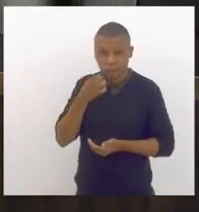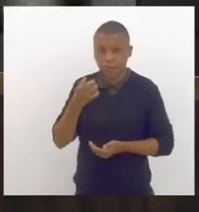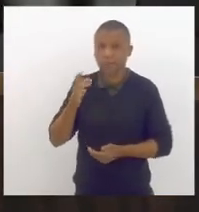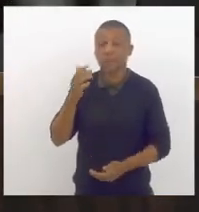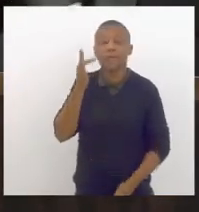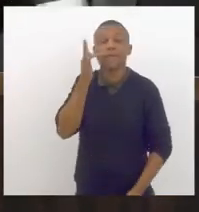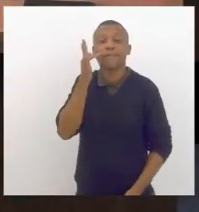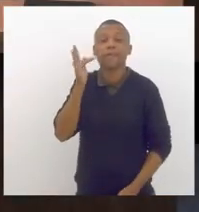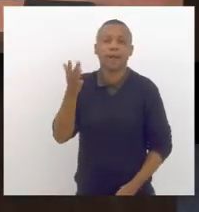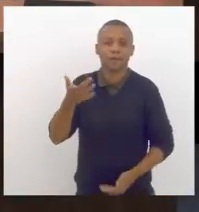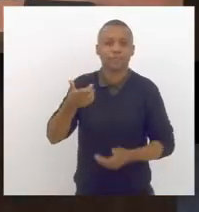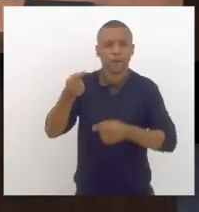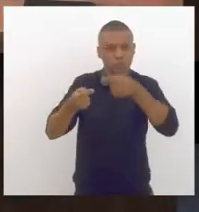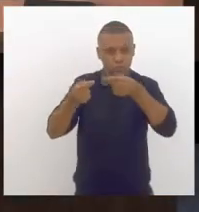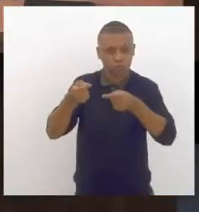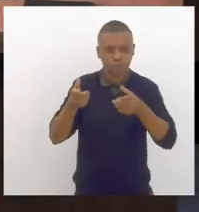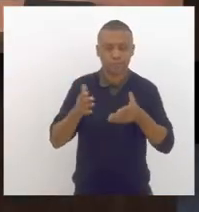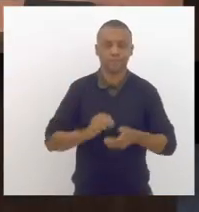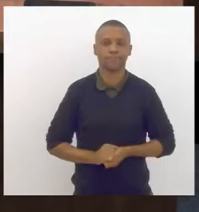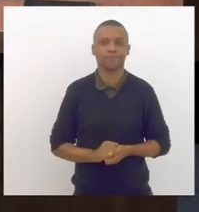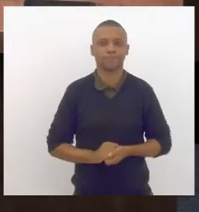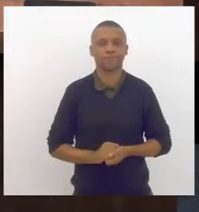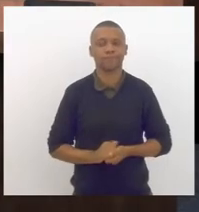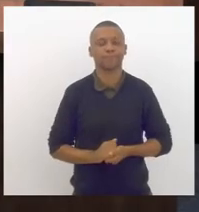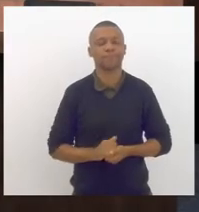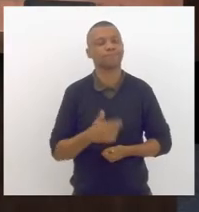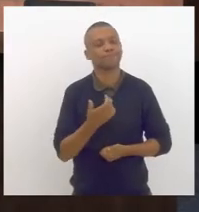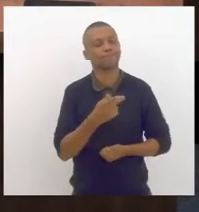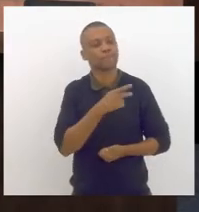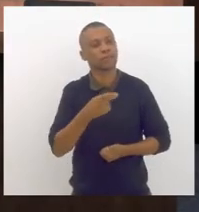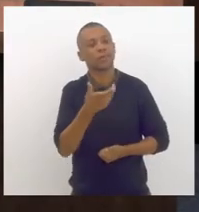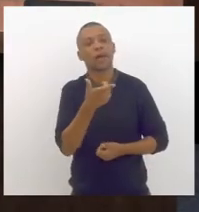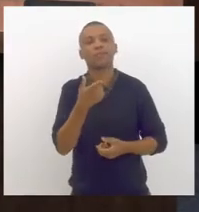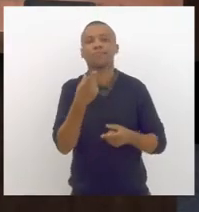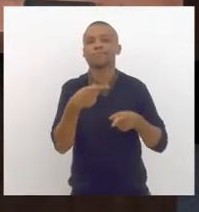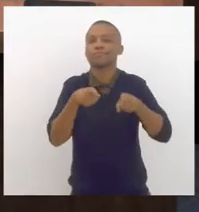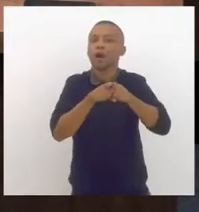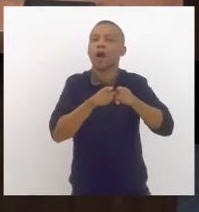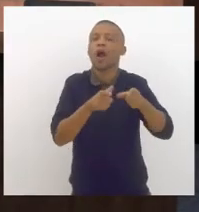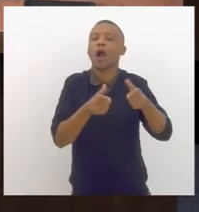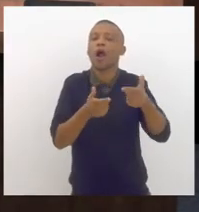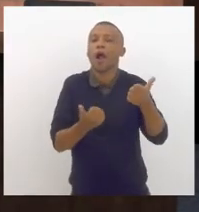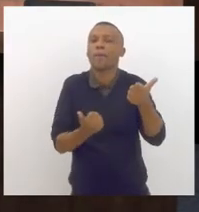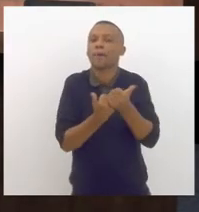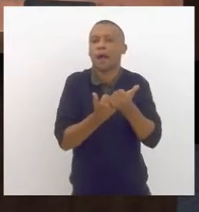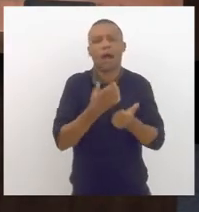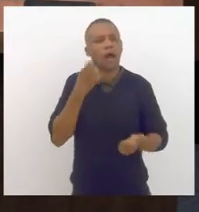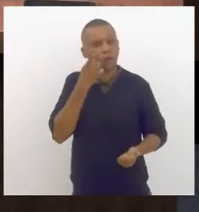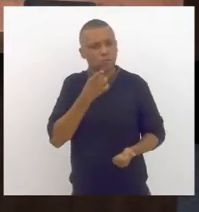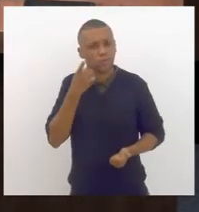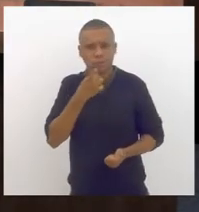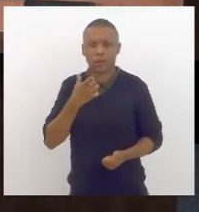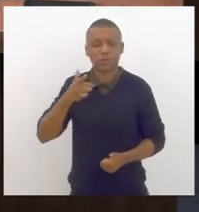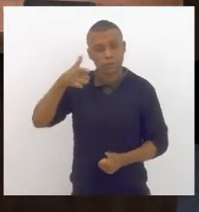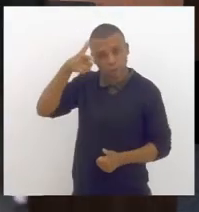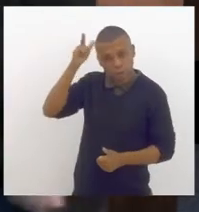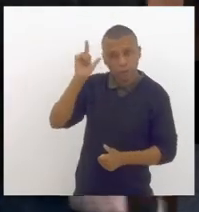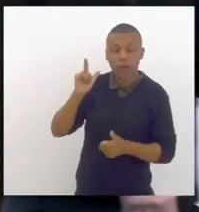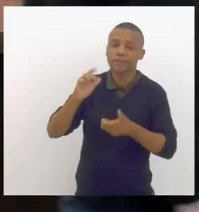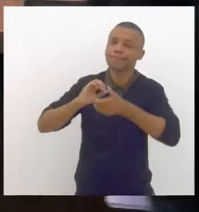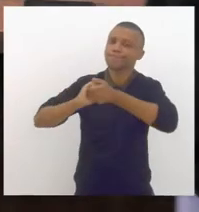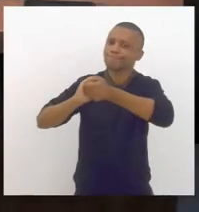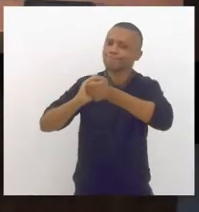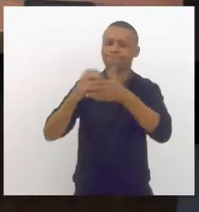discutir. Senhor presidente, só quero aqui me somar ao deputado Luiz Paulo em parabenizar o deputado